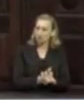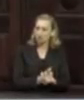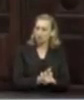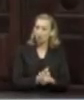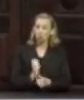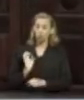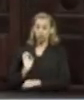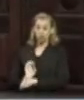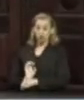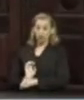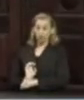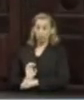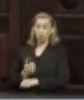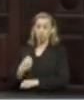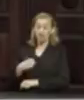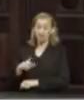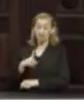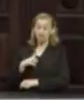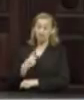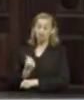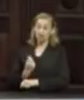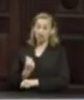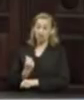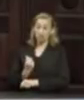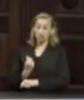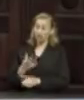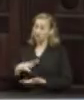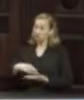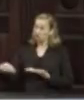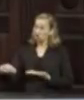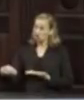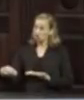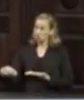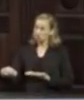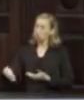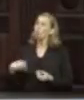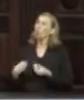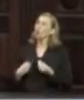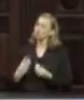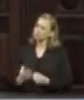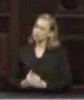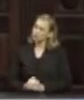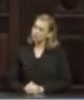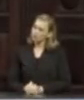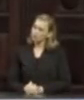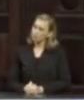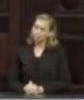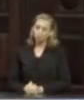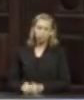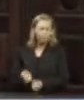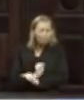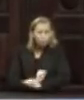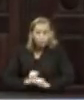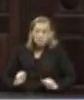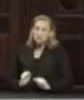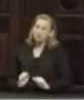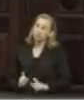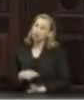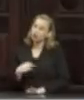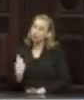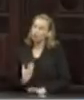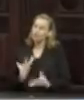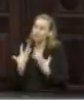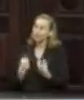Estado. É para tornar completamente inviável qualquer governo futuro. Então não é possível que a gente aqui